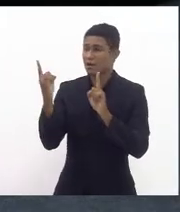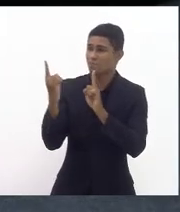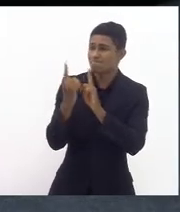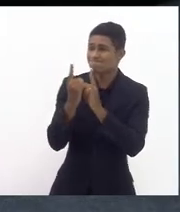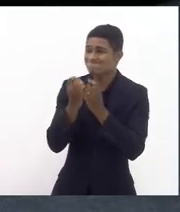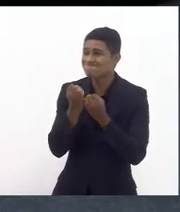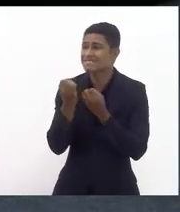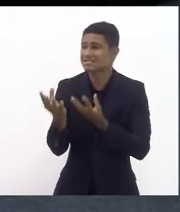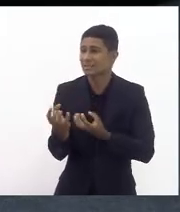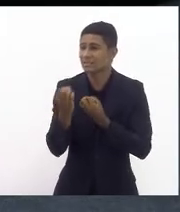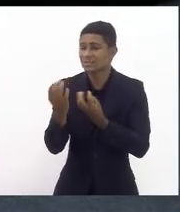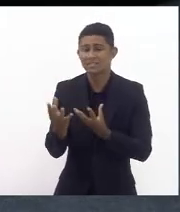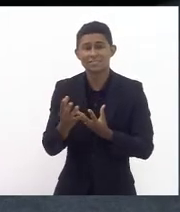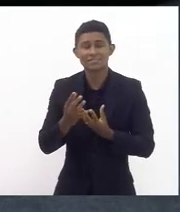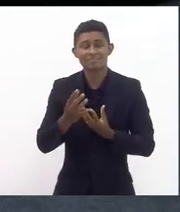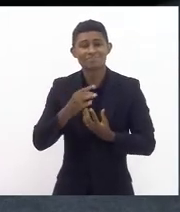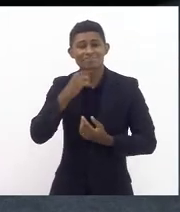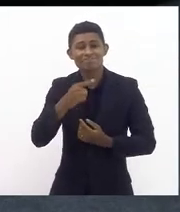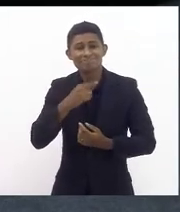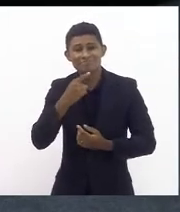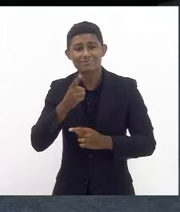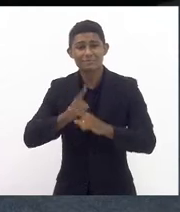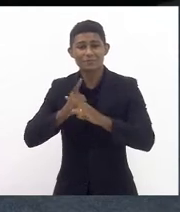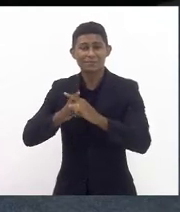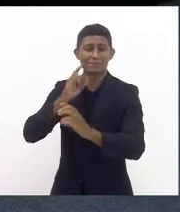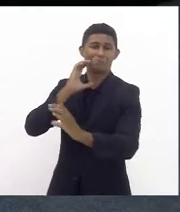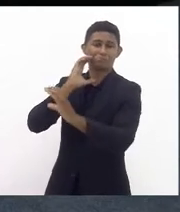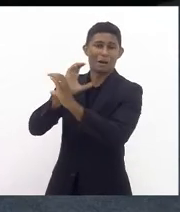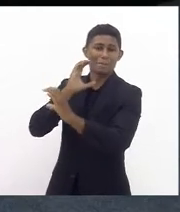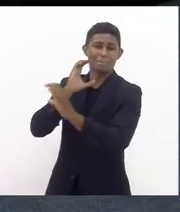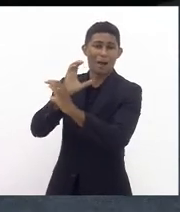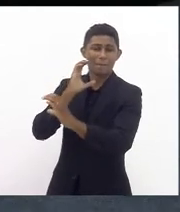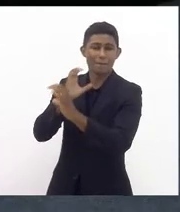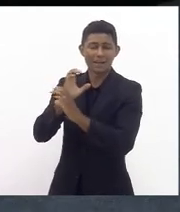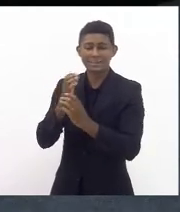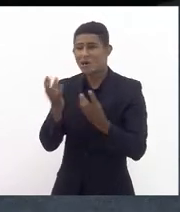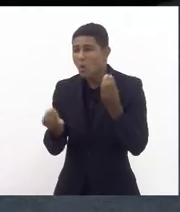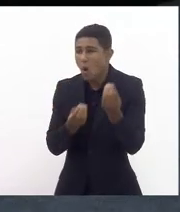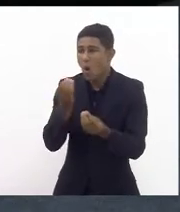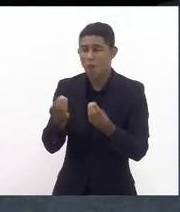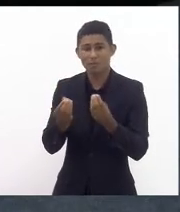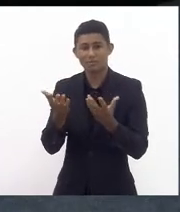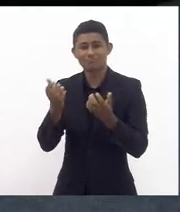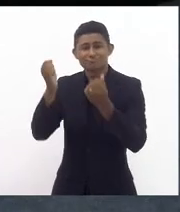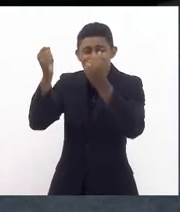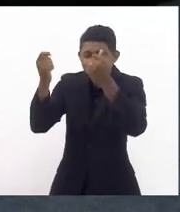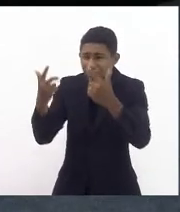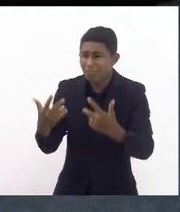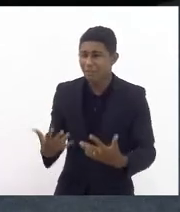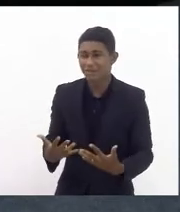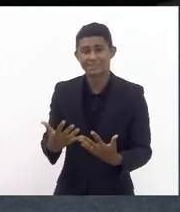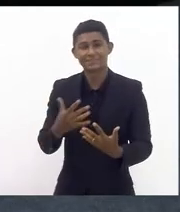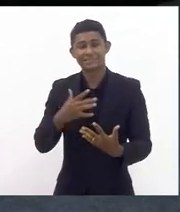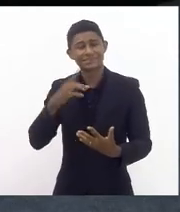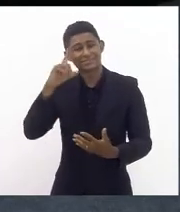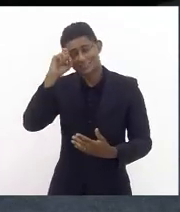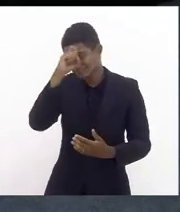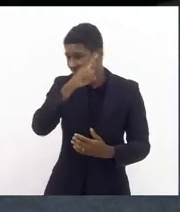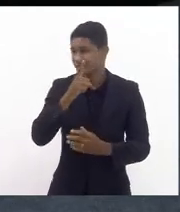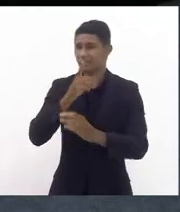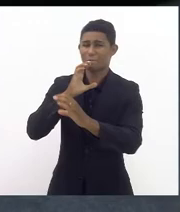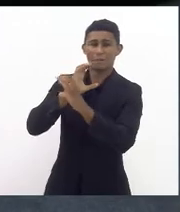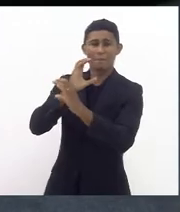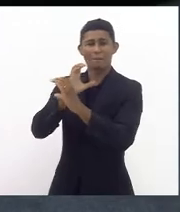as circunstâncias, a dor, enfim, o processo de violência a que estiveram submetidas por falta de capacidade de se